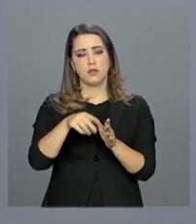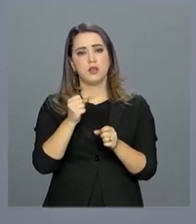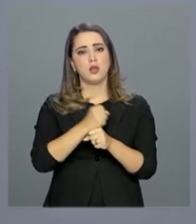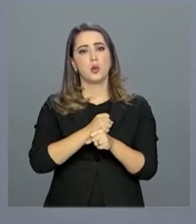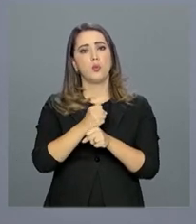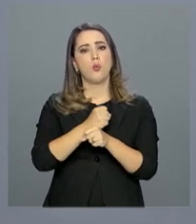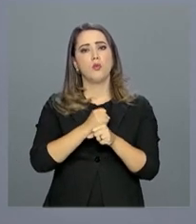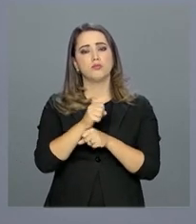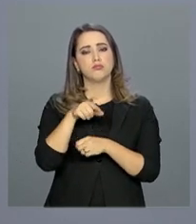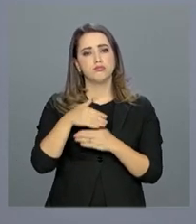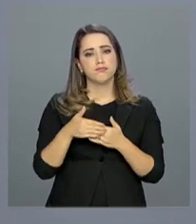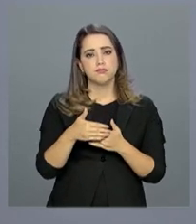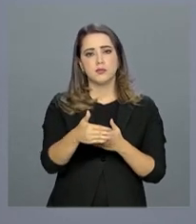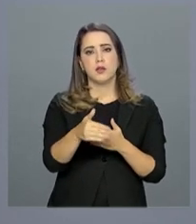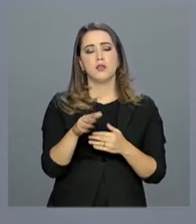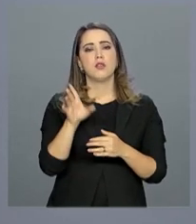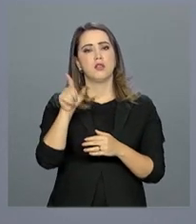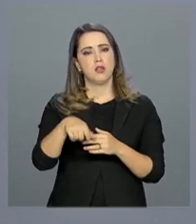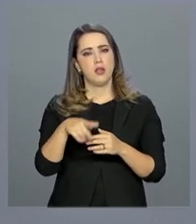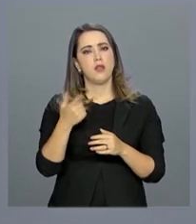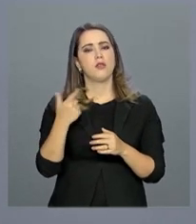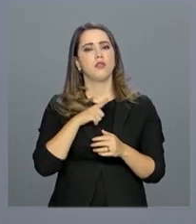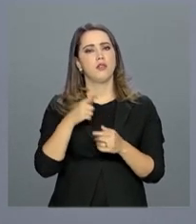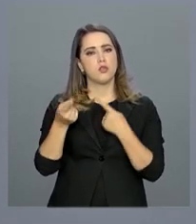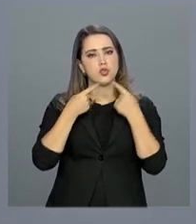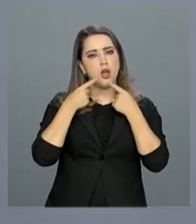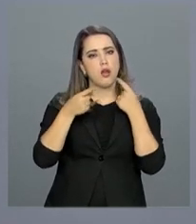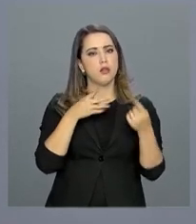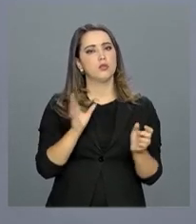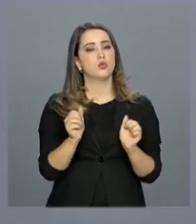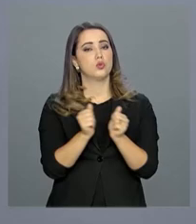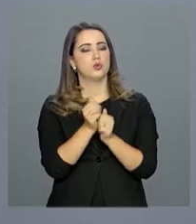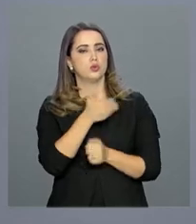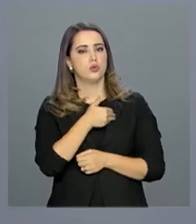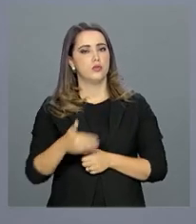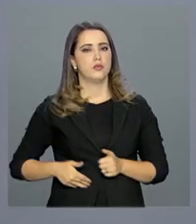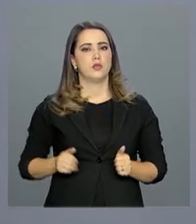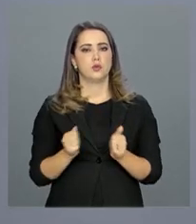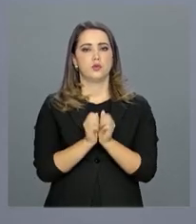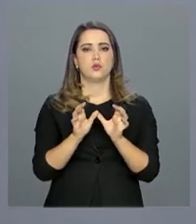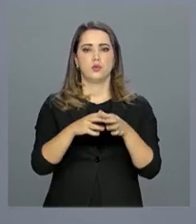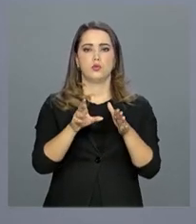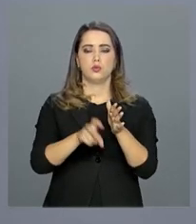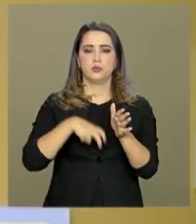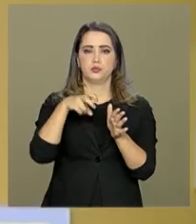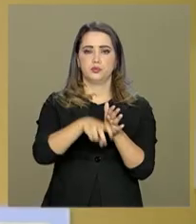2009 é fruto um amplo diálogo entre o governo eo setor agropecuário